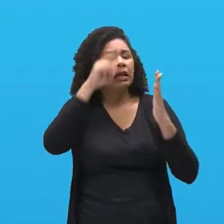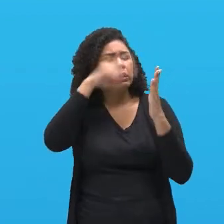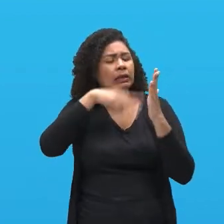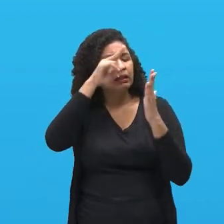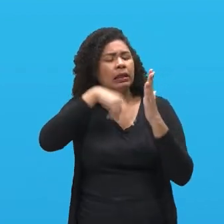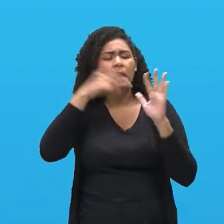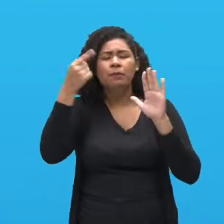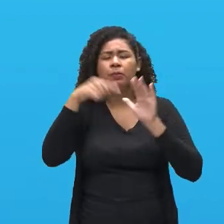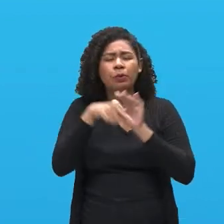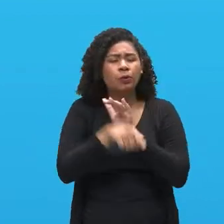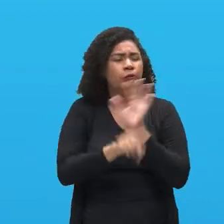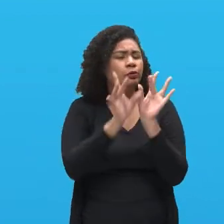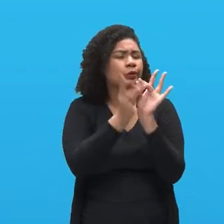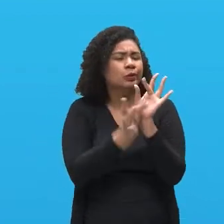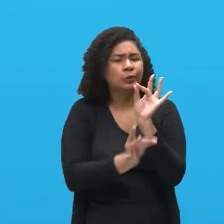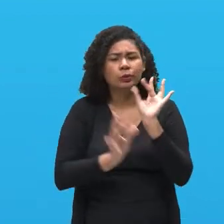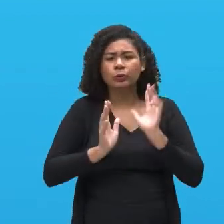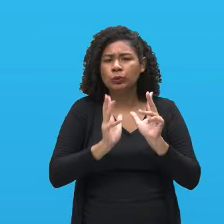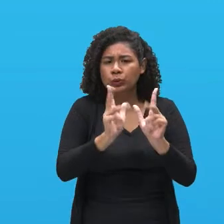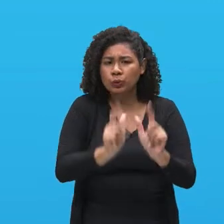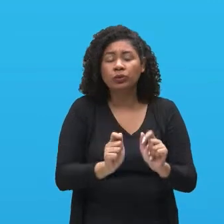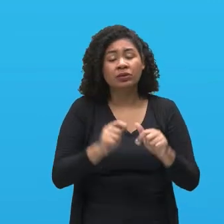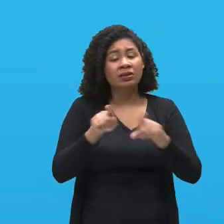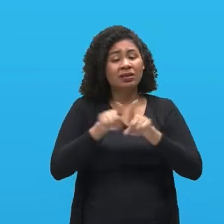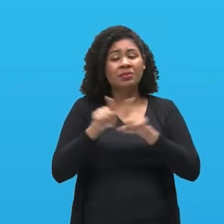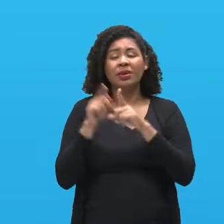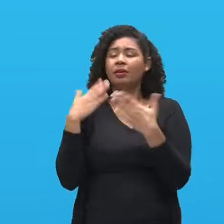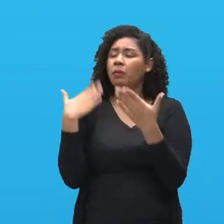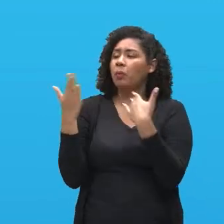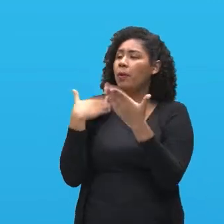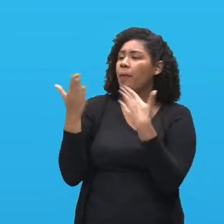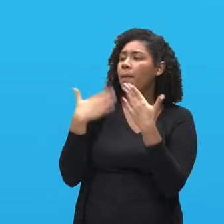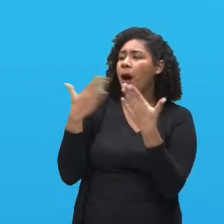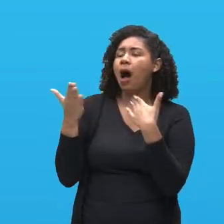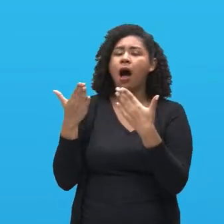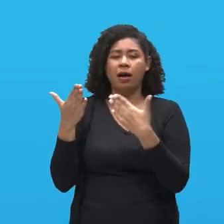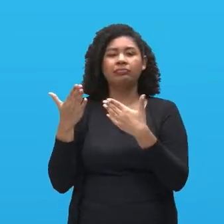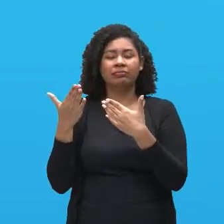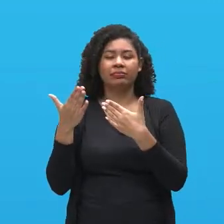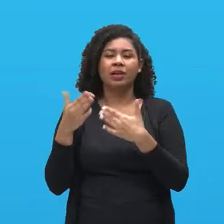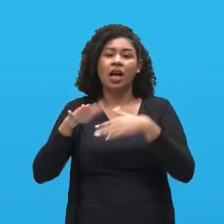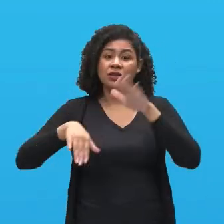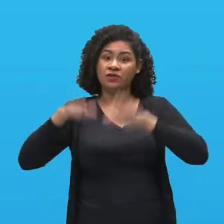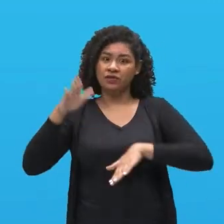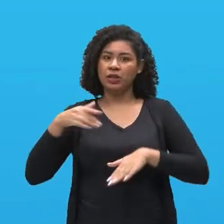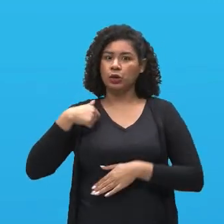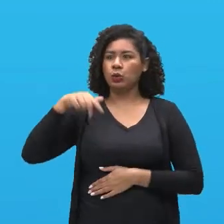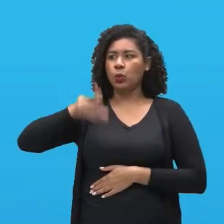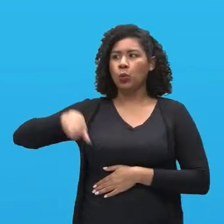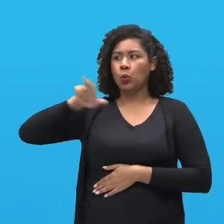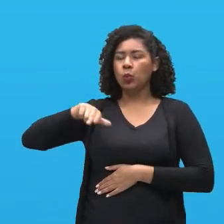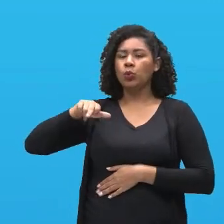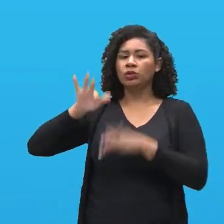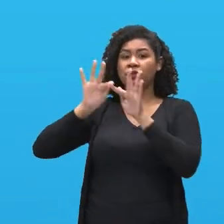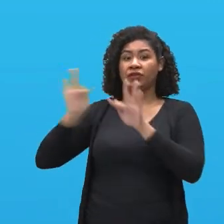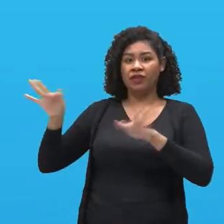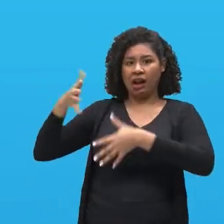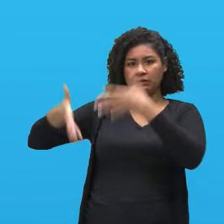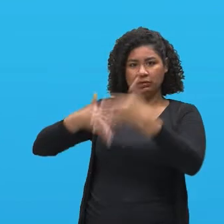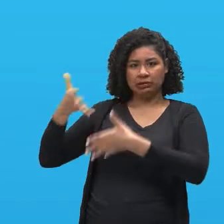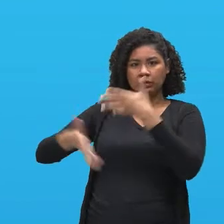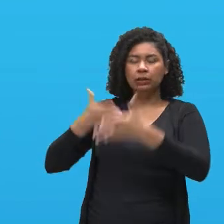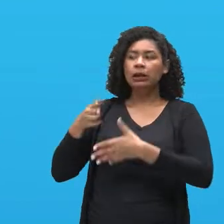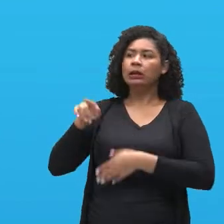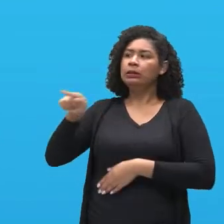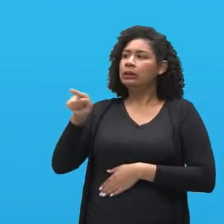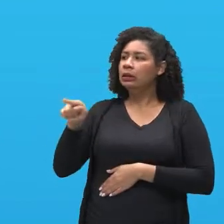acontece também até na conversação, no diálogo. Às vezes a gente fala uma frase e os alunos que estão aprendendo, eles falam,